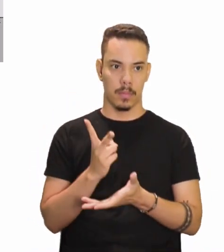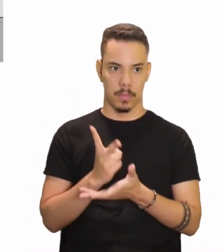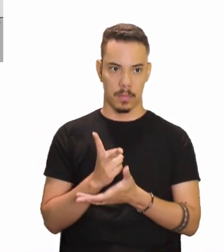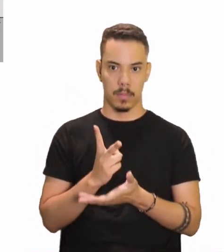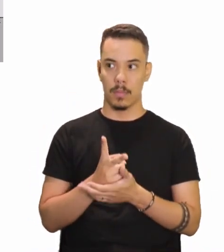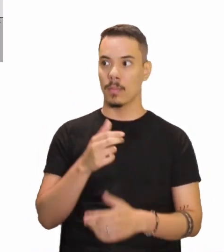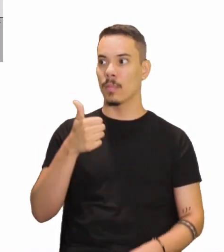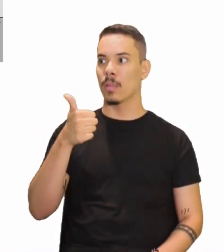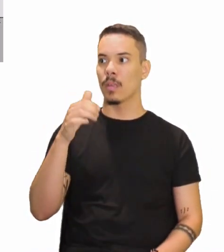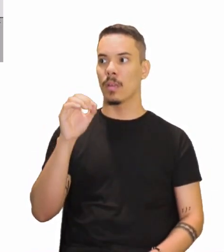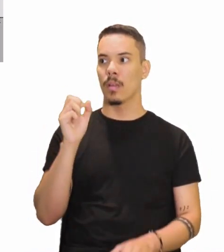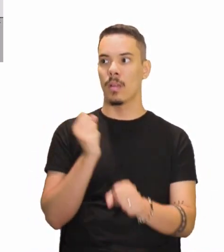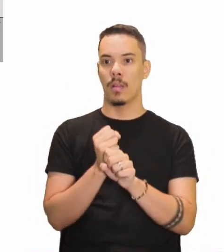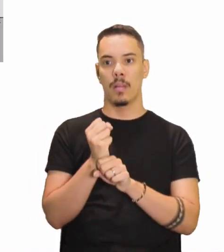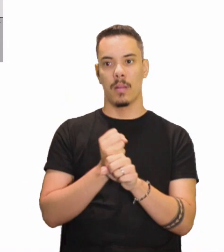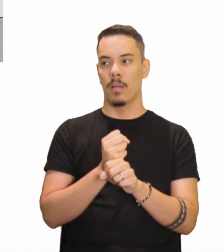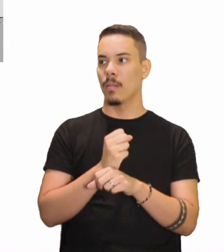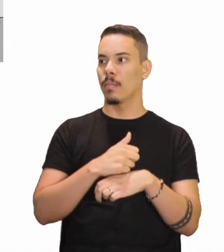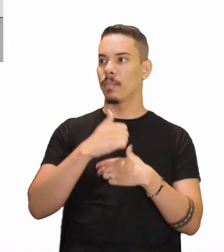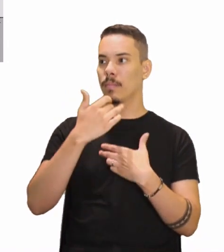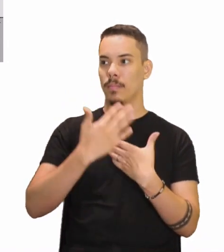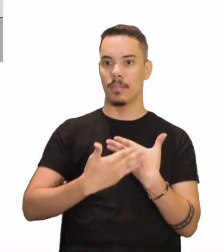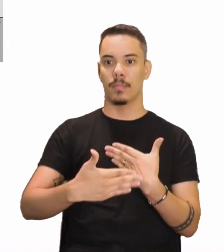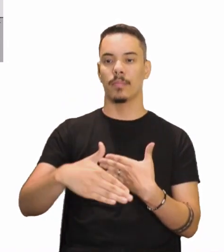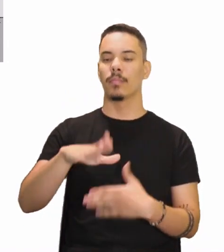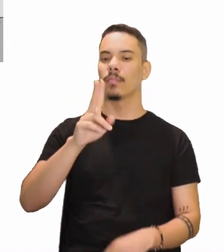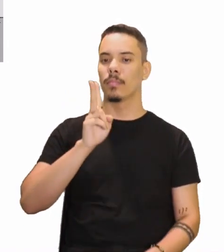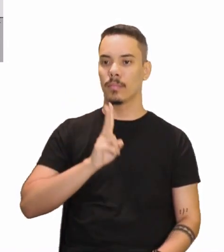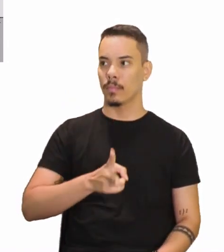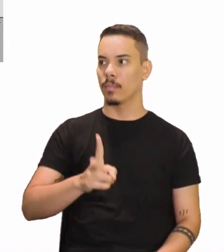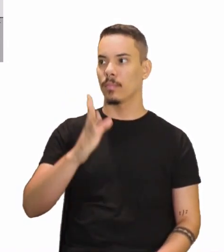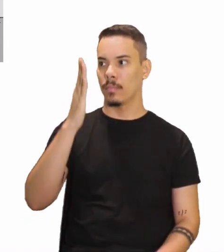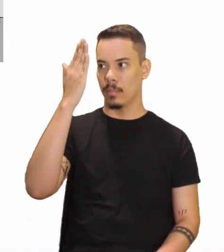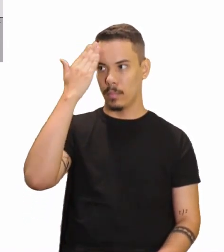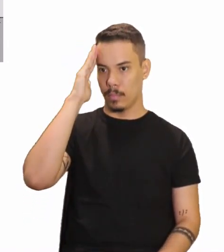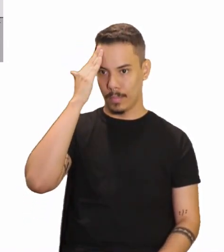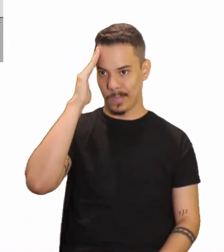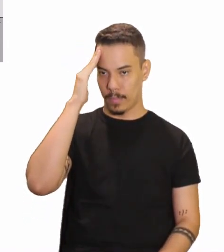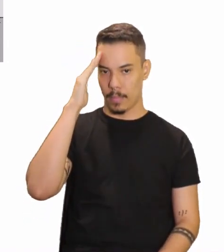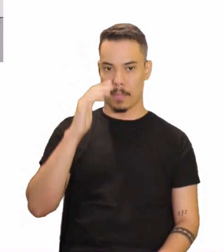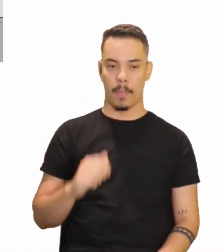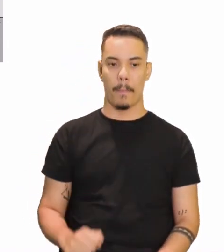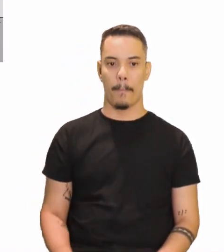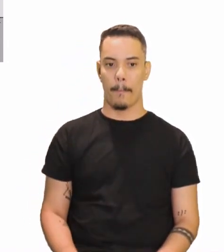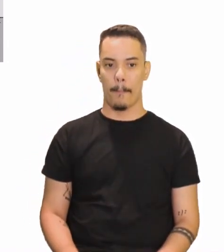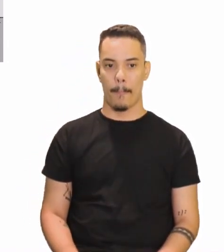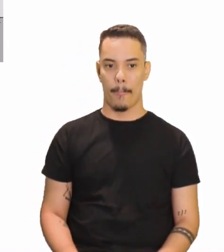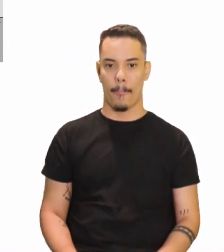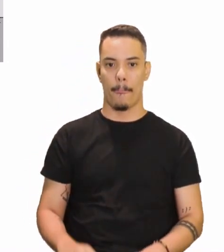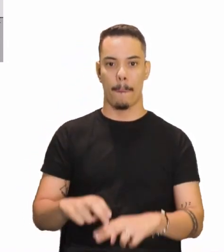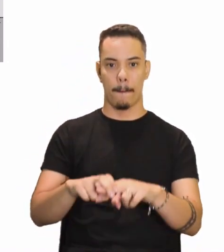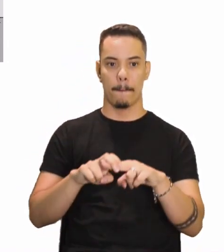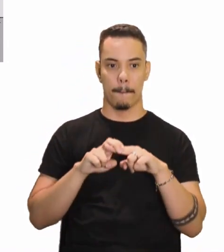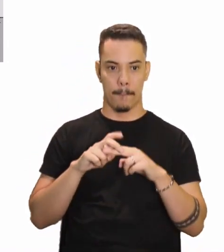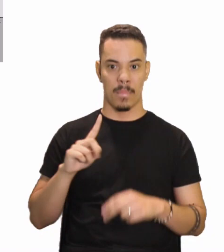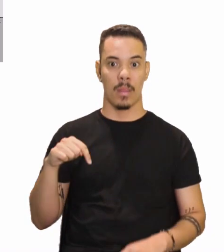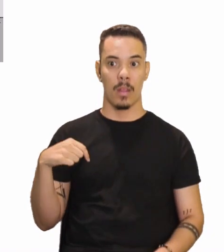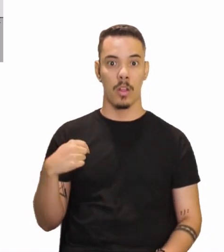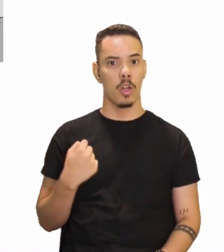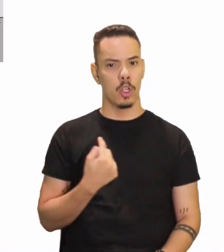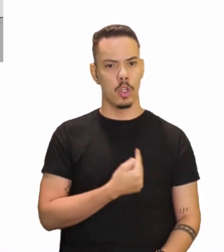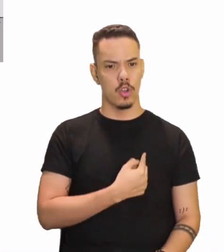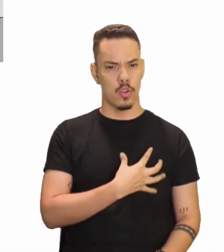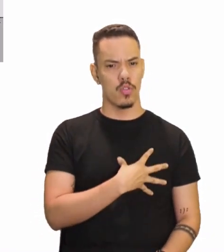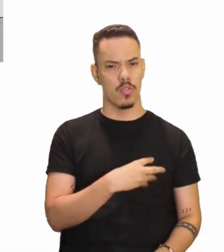cartão aqui daqui a dez anos eu vou continuar entendendo Tá bom então ela só nosso